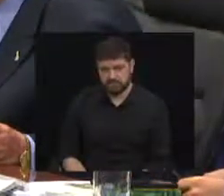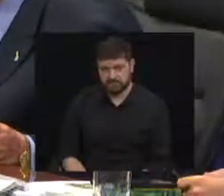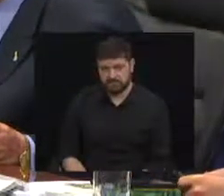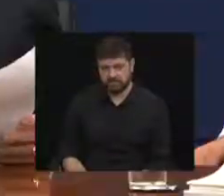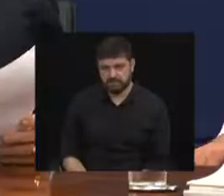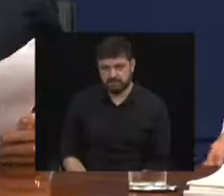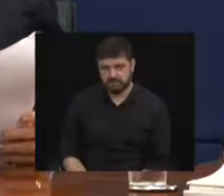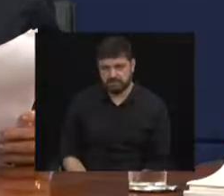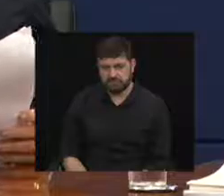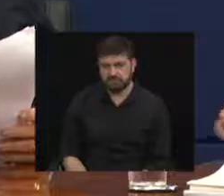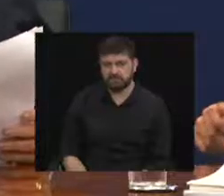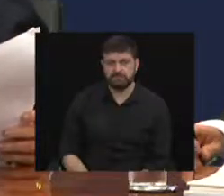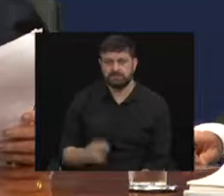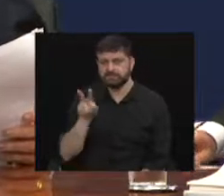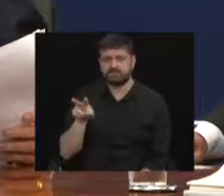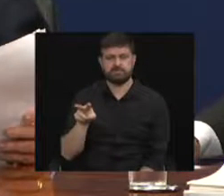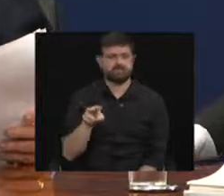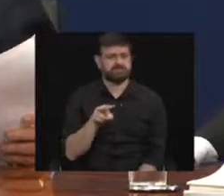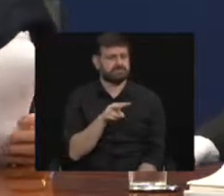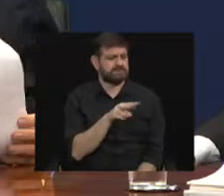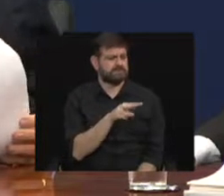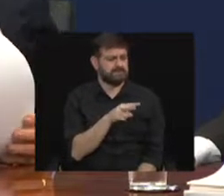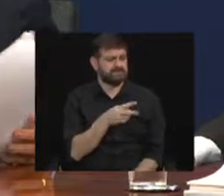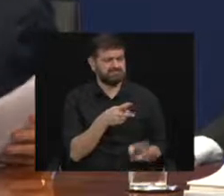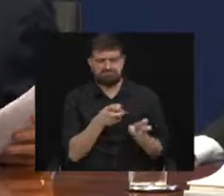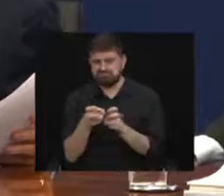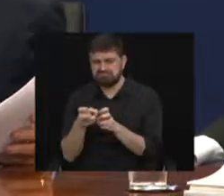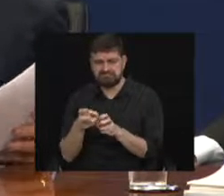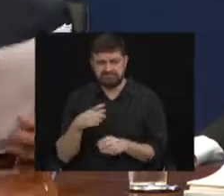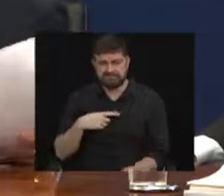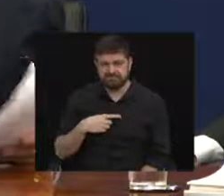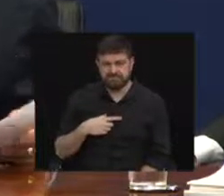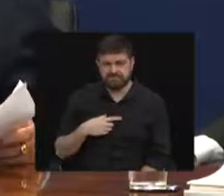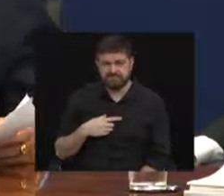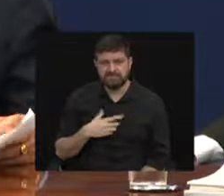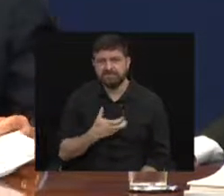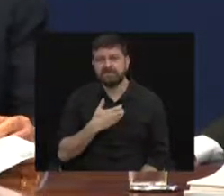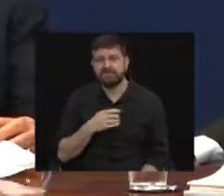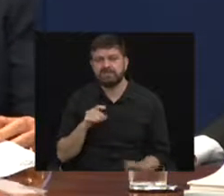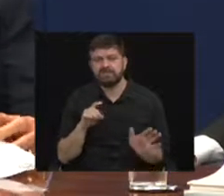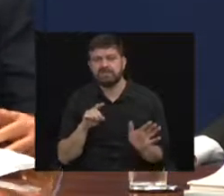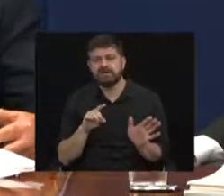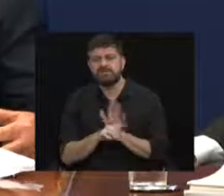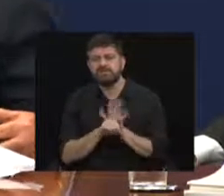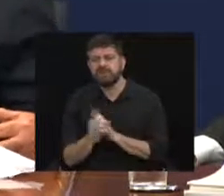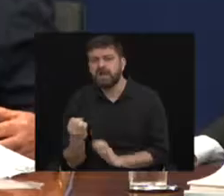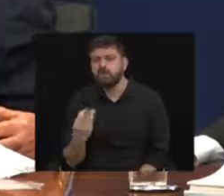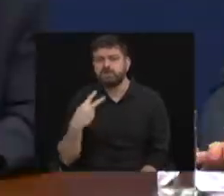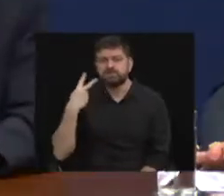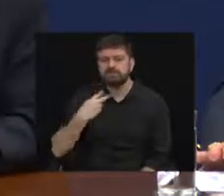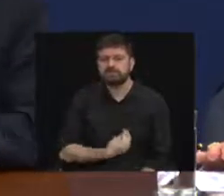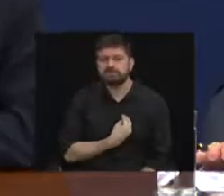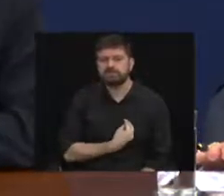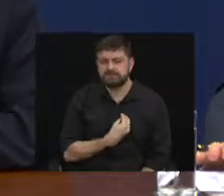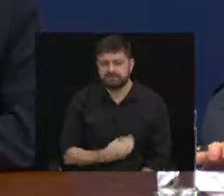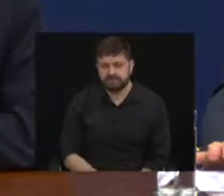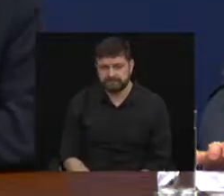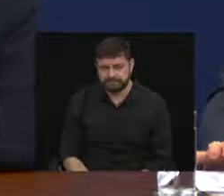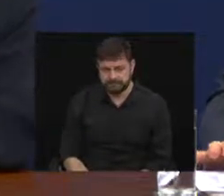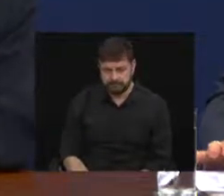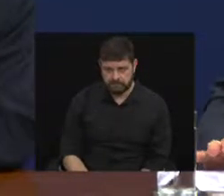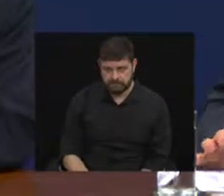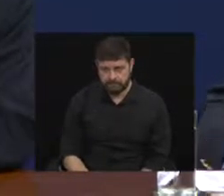que venham tentar responder a isso. Agora era preciso, para ter honestidade,